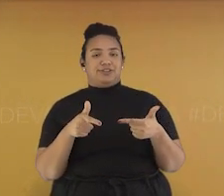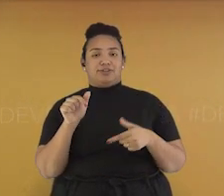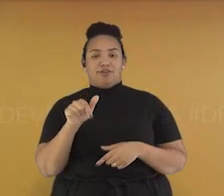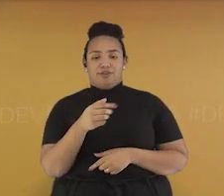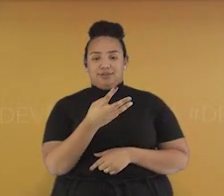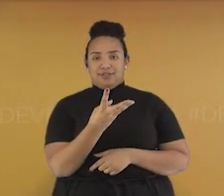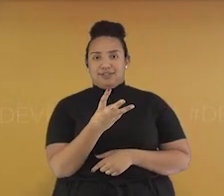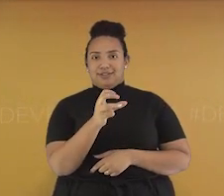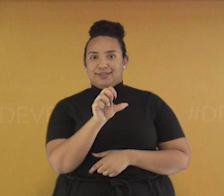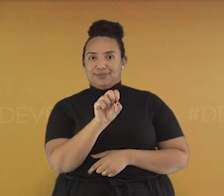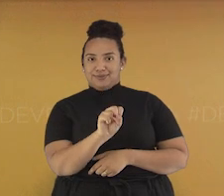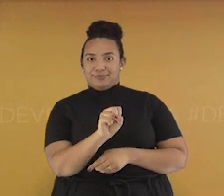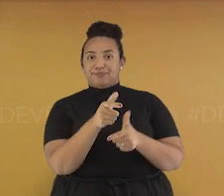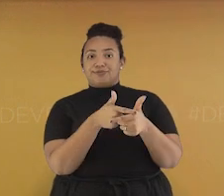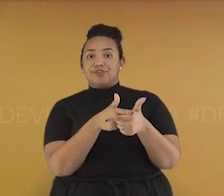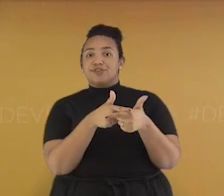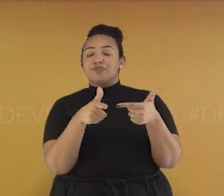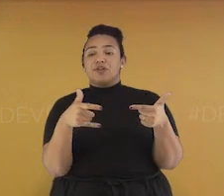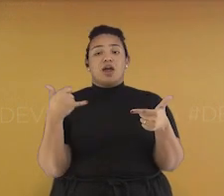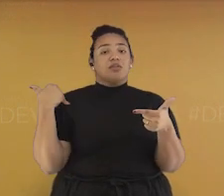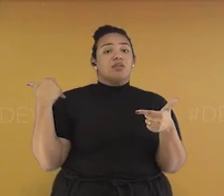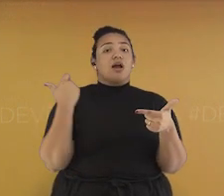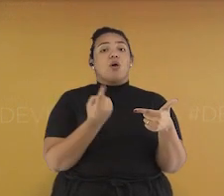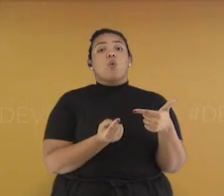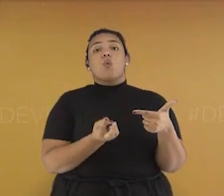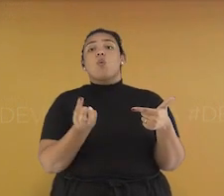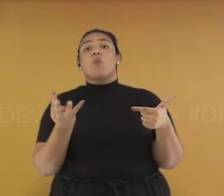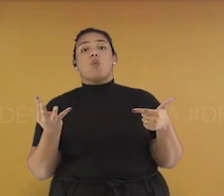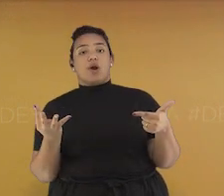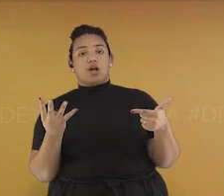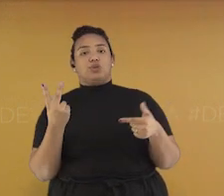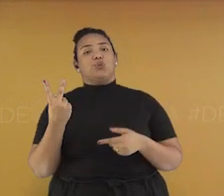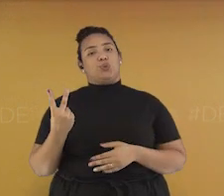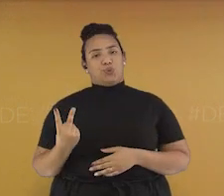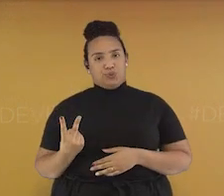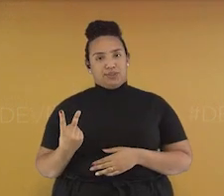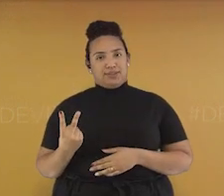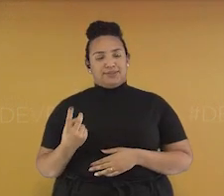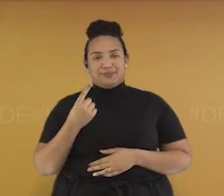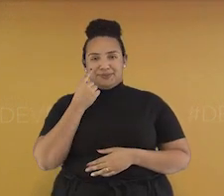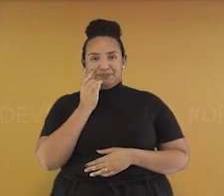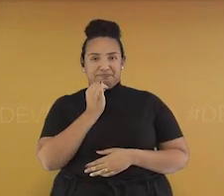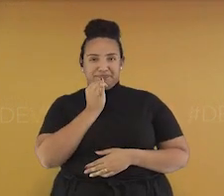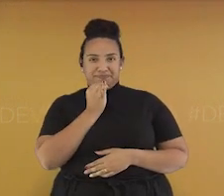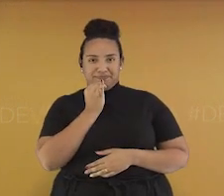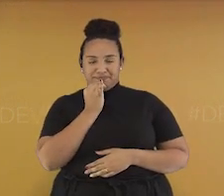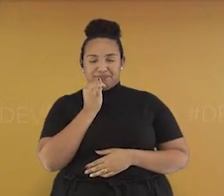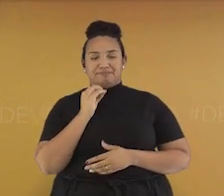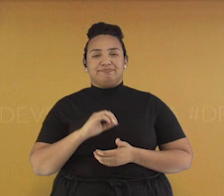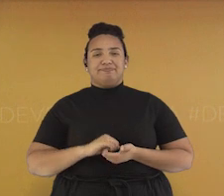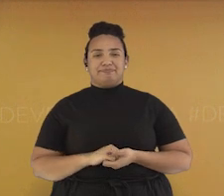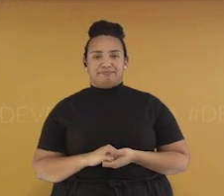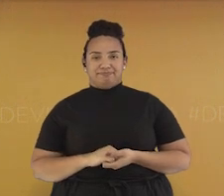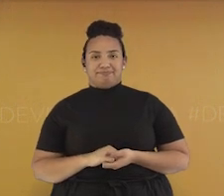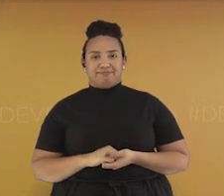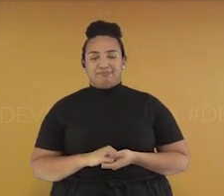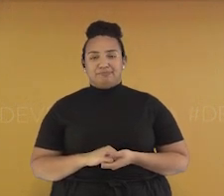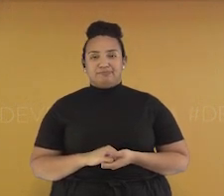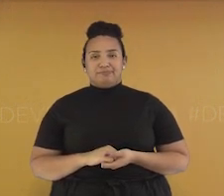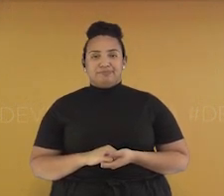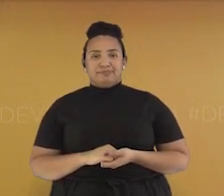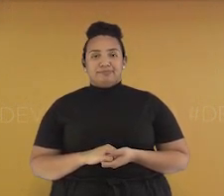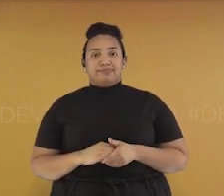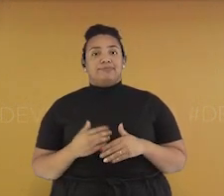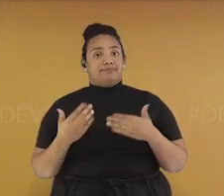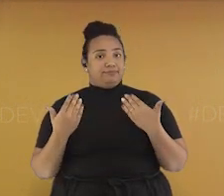a soma que deu 38 pela quantidade de idade que temos. Nesse exemplo, temos